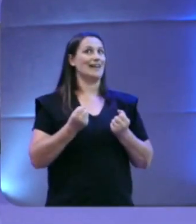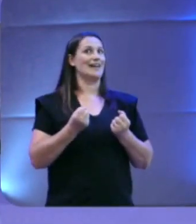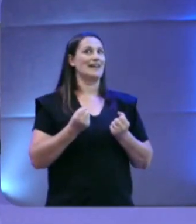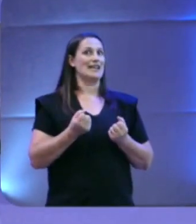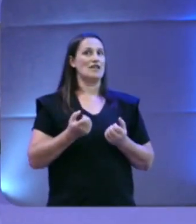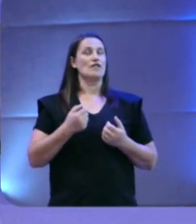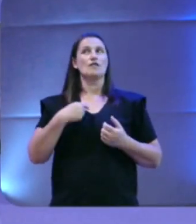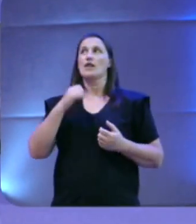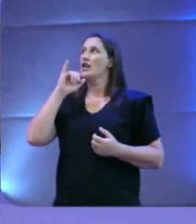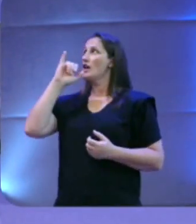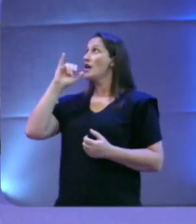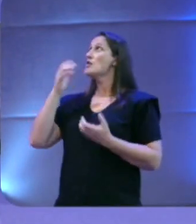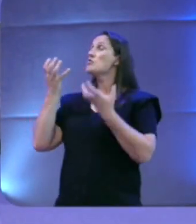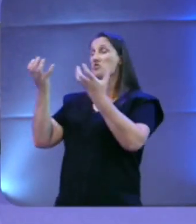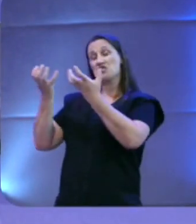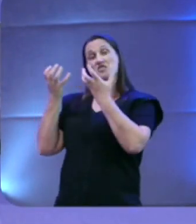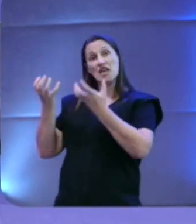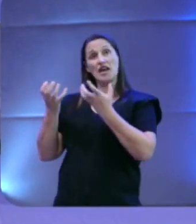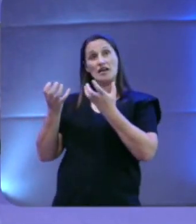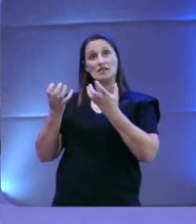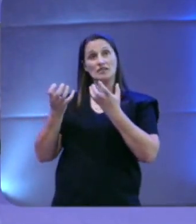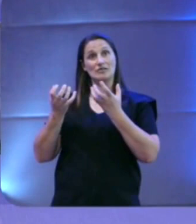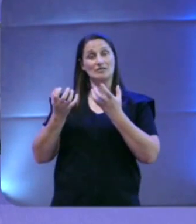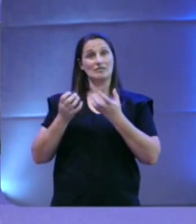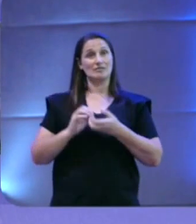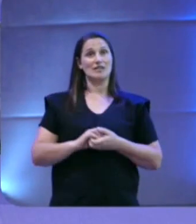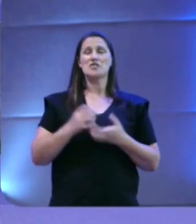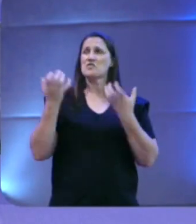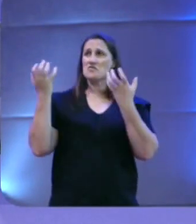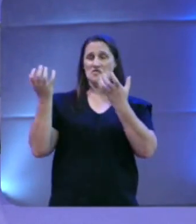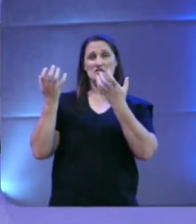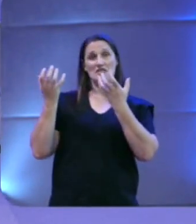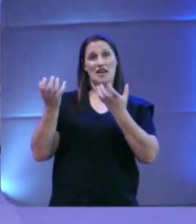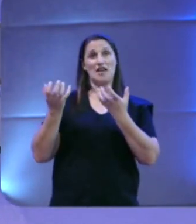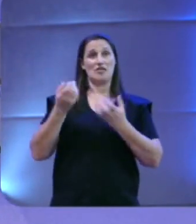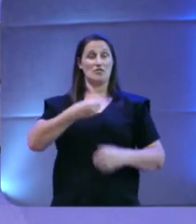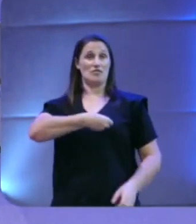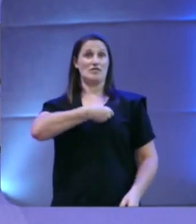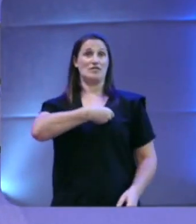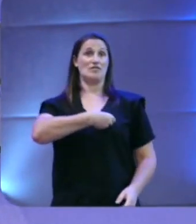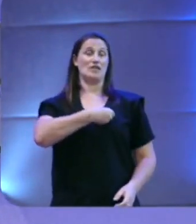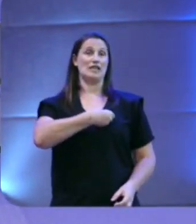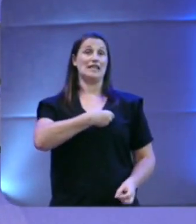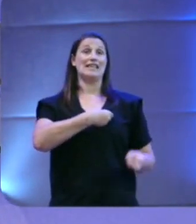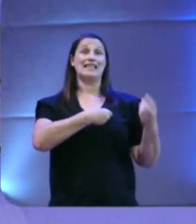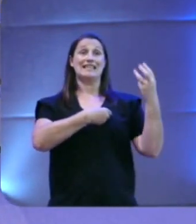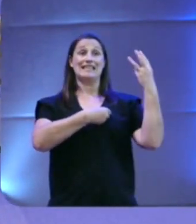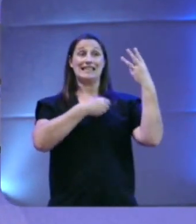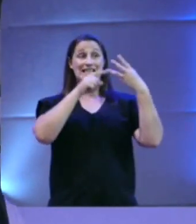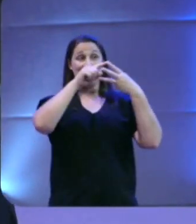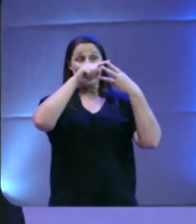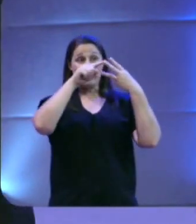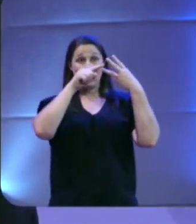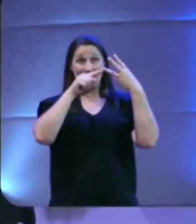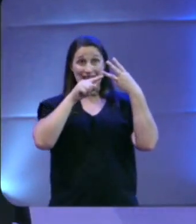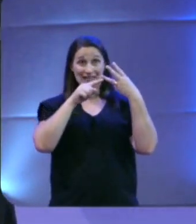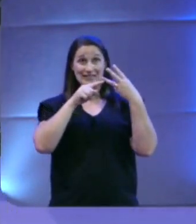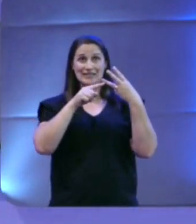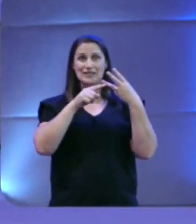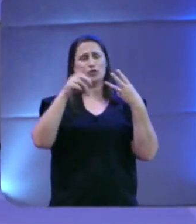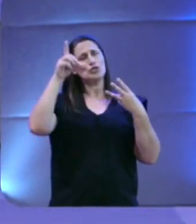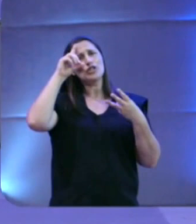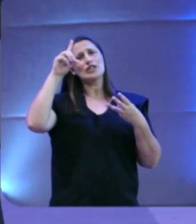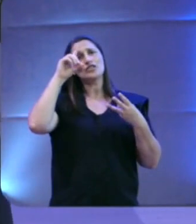eu quero viver essas 3 coisas no meu ano de 2020. Eu quero viver esses 3 componentes, eu quero colocar isso no meu dia a